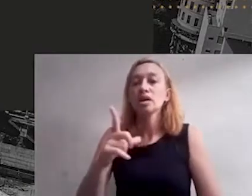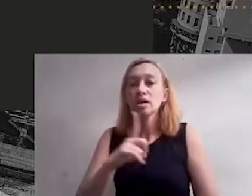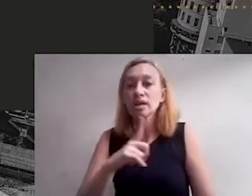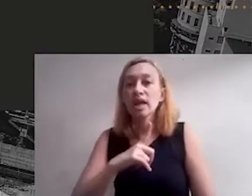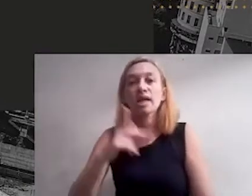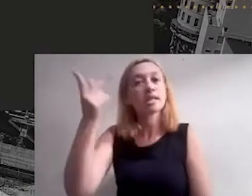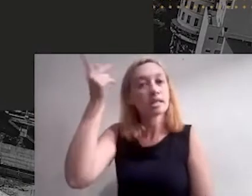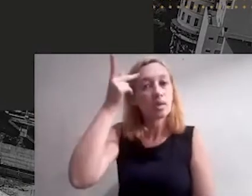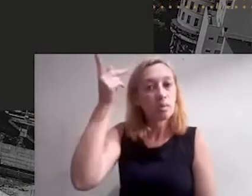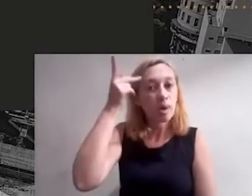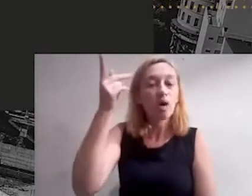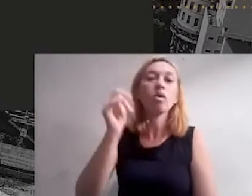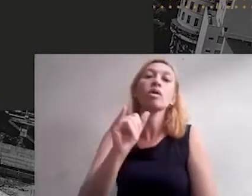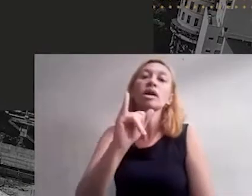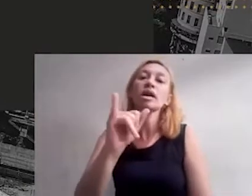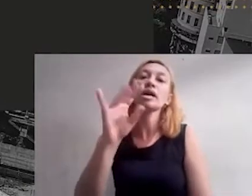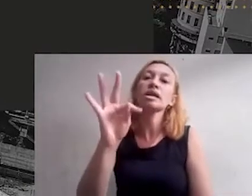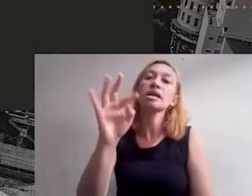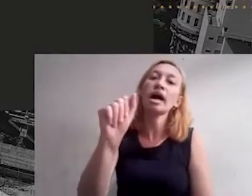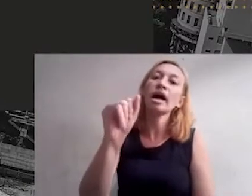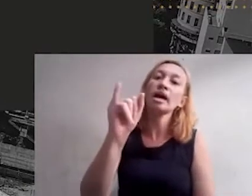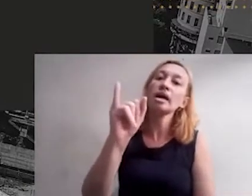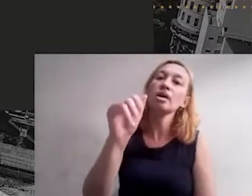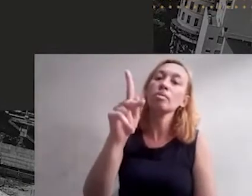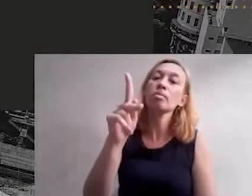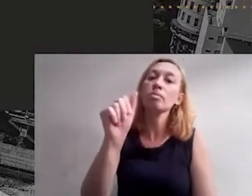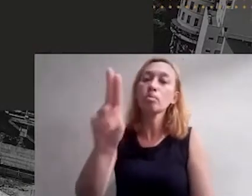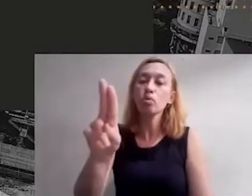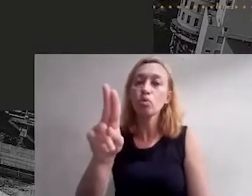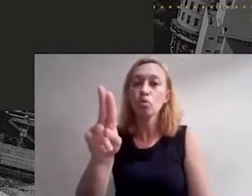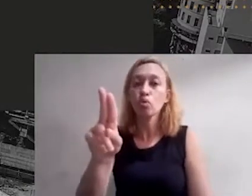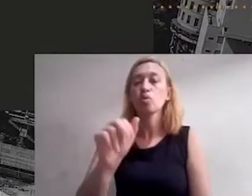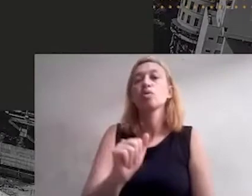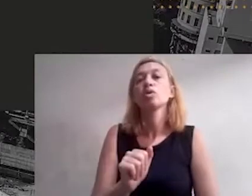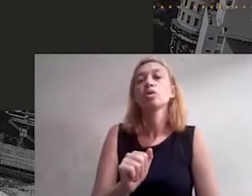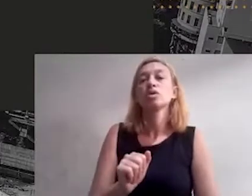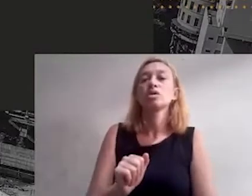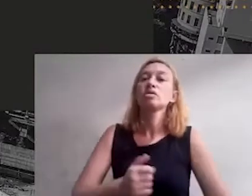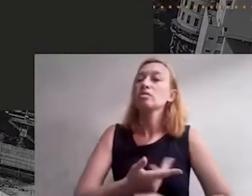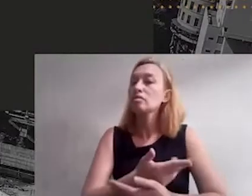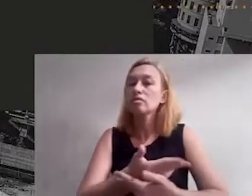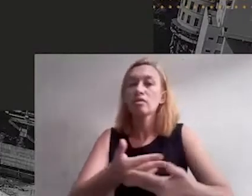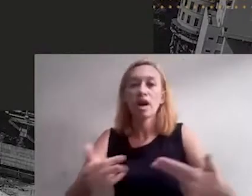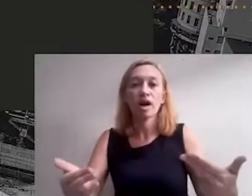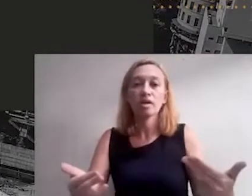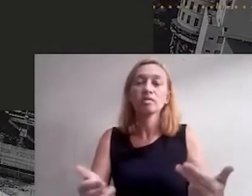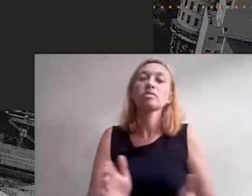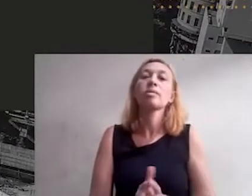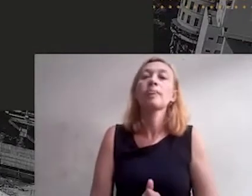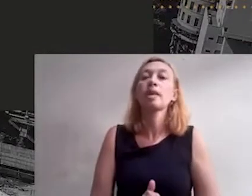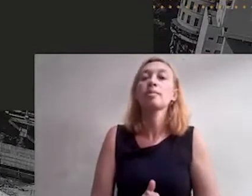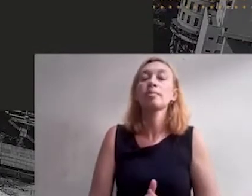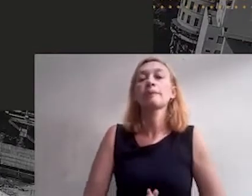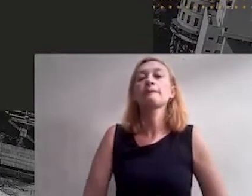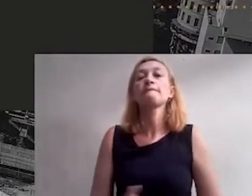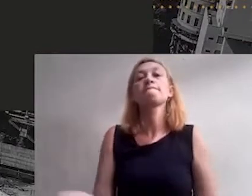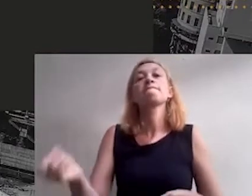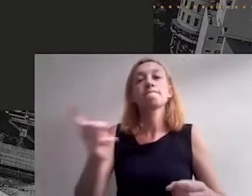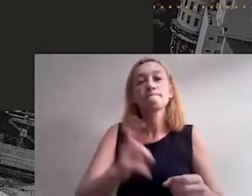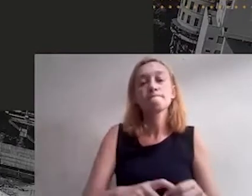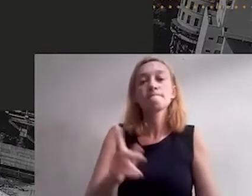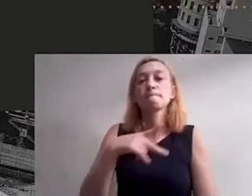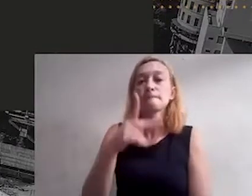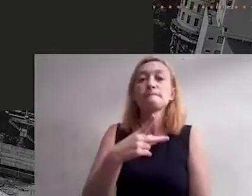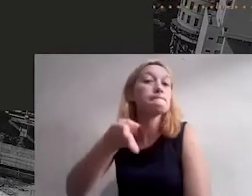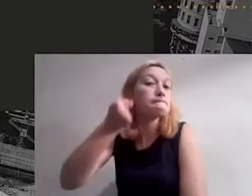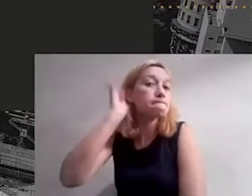é a nossa grande hidrelétrica, que depende de chuva, depende da Amazônia. Então, por isso que eu volto a insistir, é burrice,